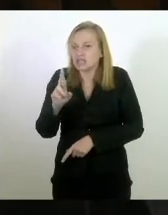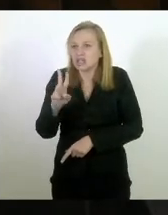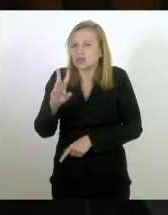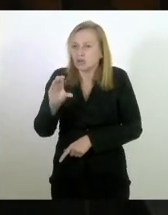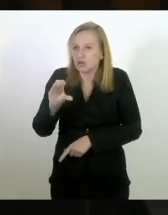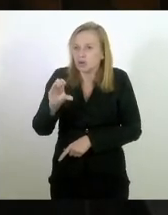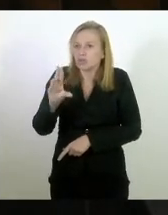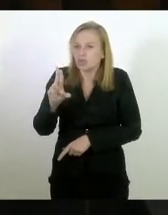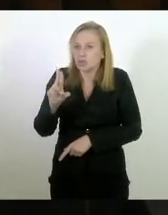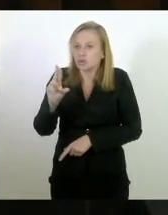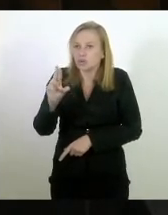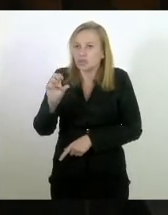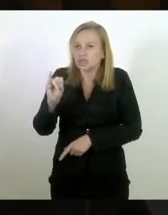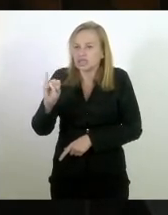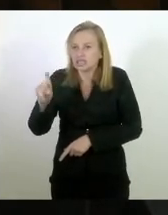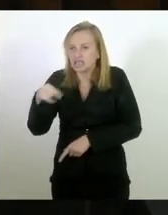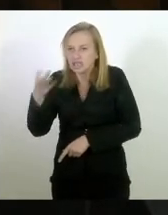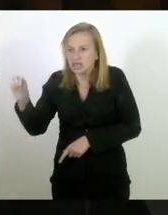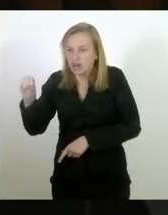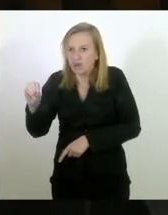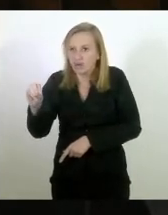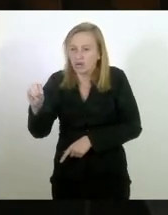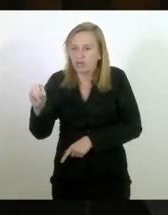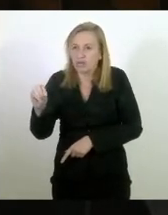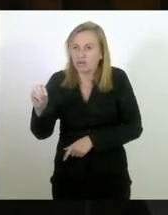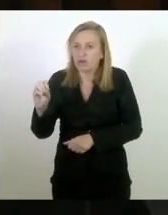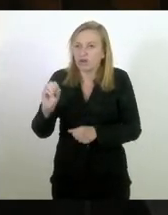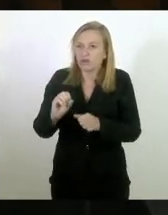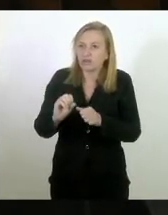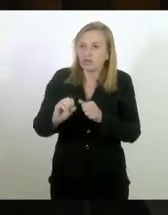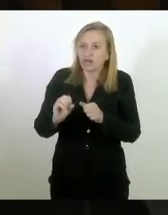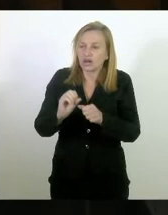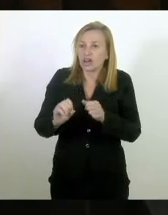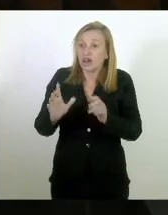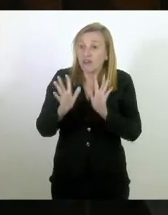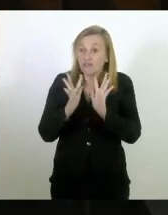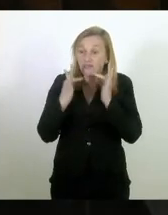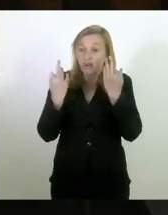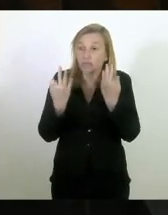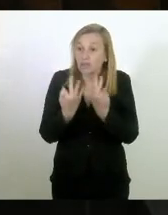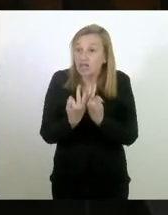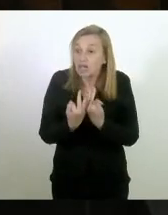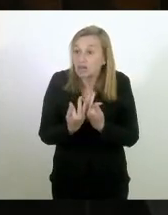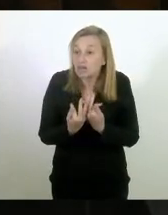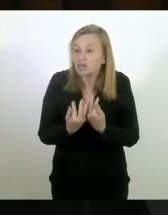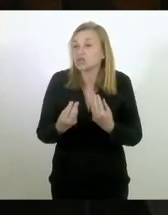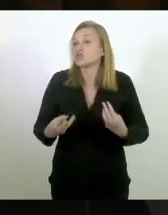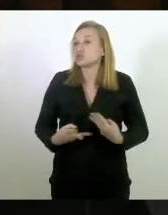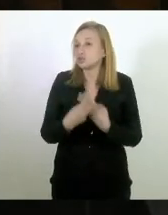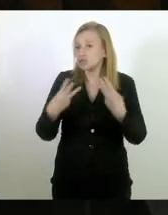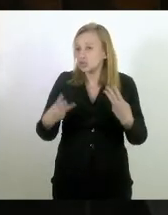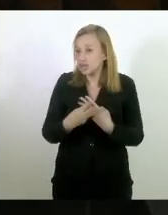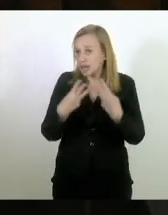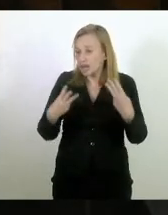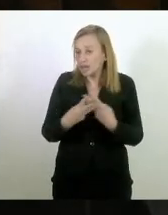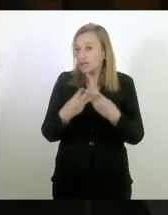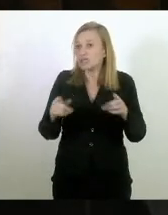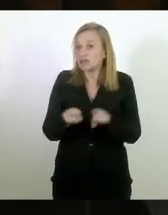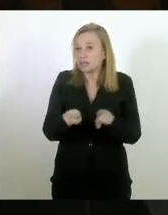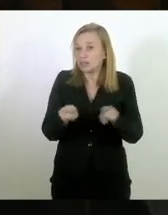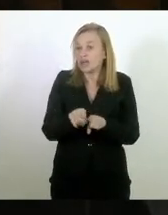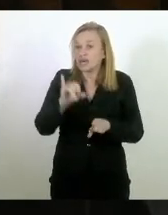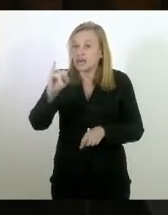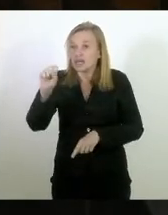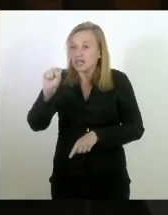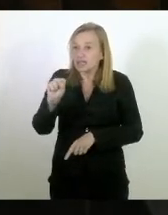crianças das famílias judaicas e islâmicas que é os 9 10